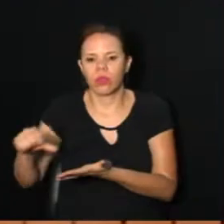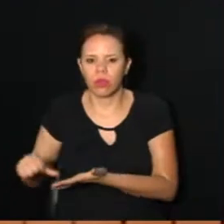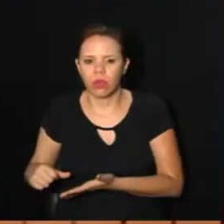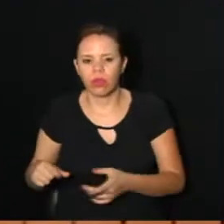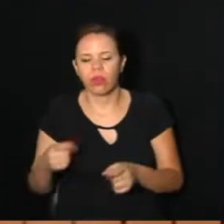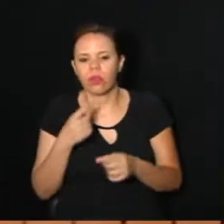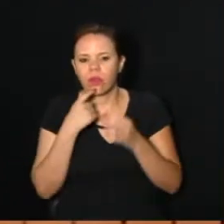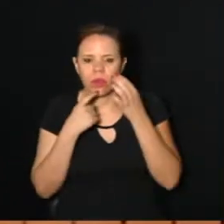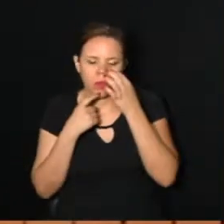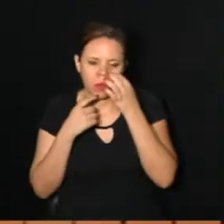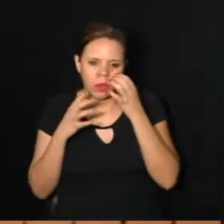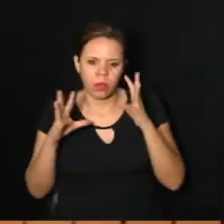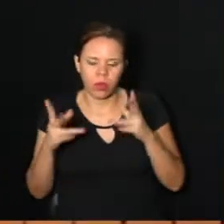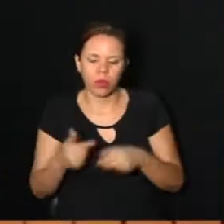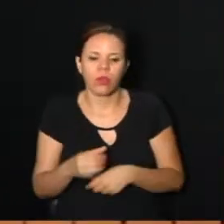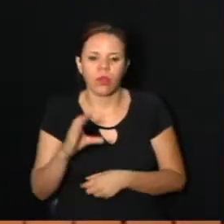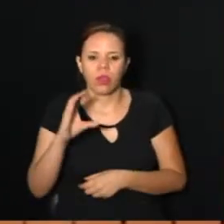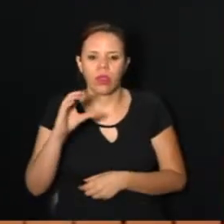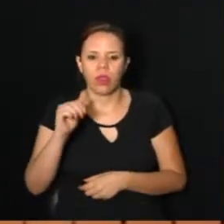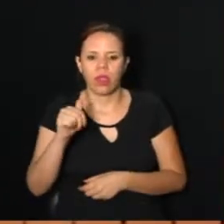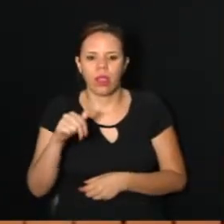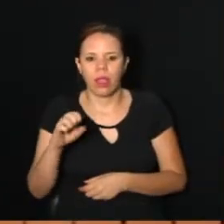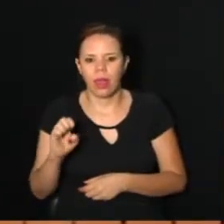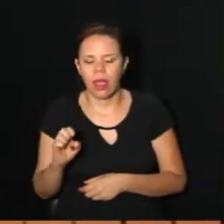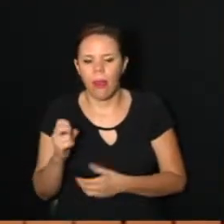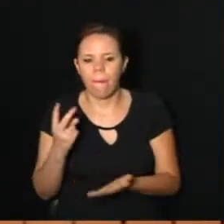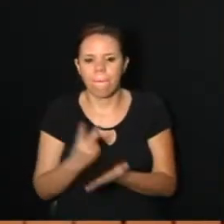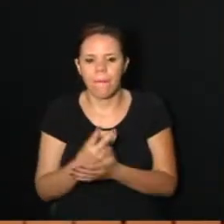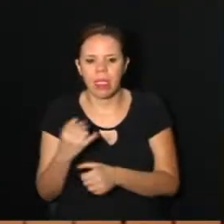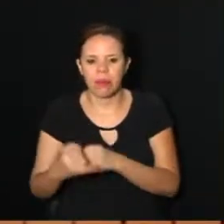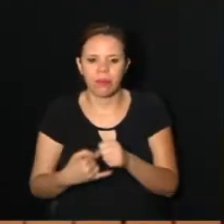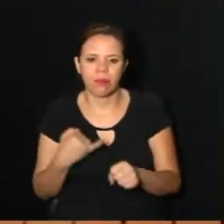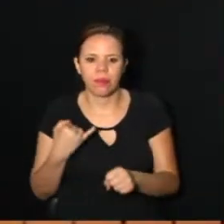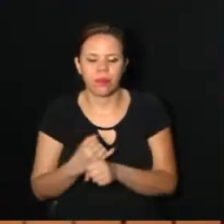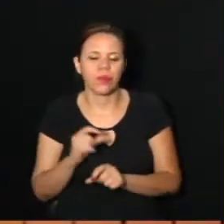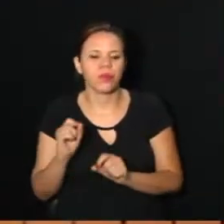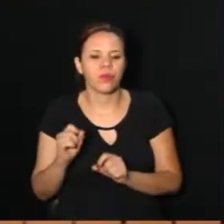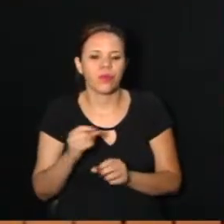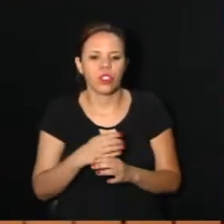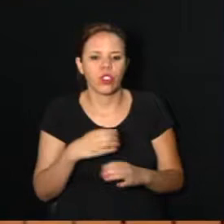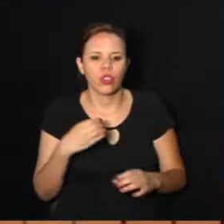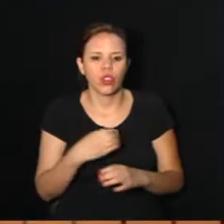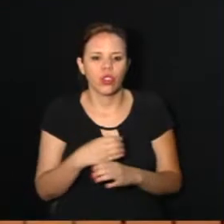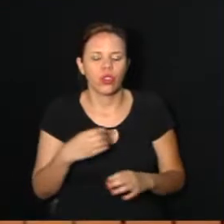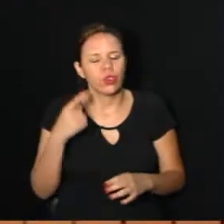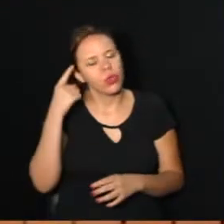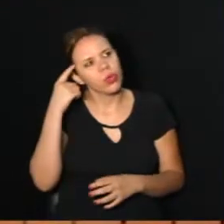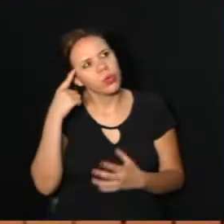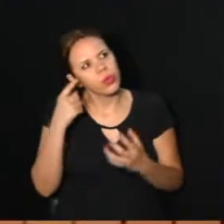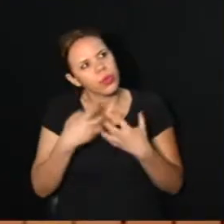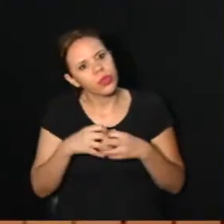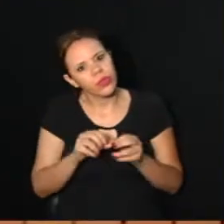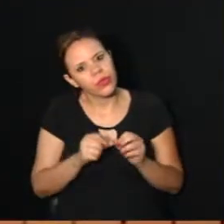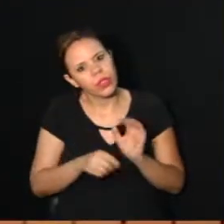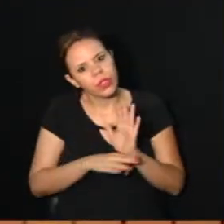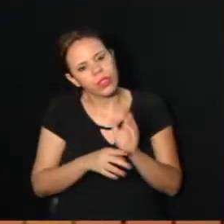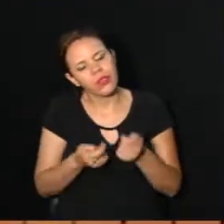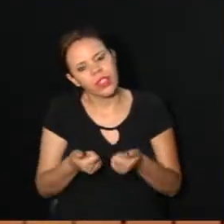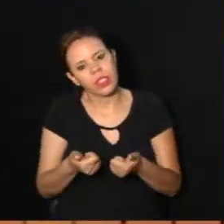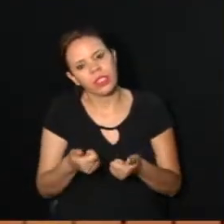também todos os quinais lançados na mesma plataforma. O que o engenheiro lá pensando fez para nos facilitar? Porque ele